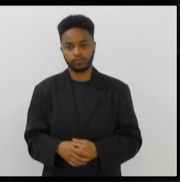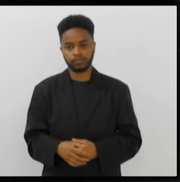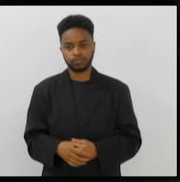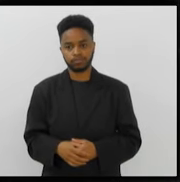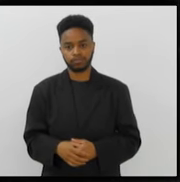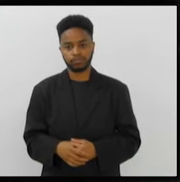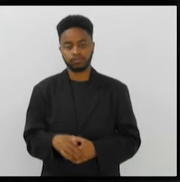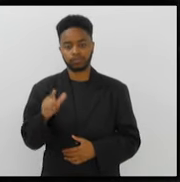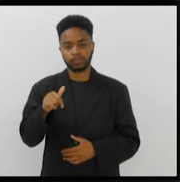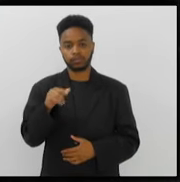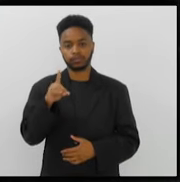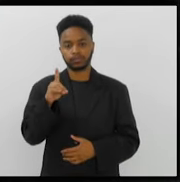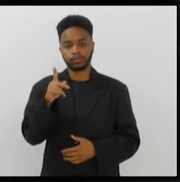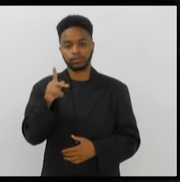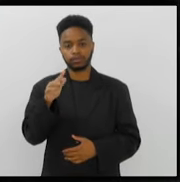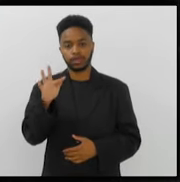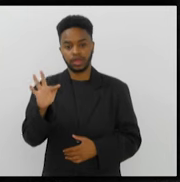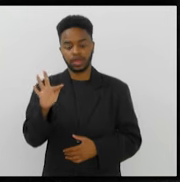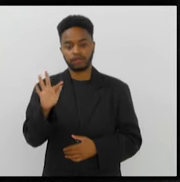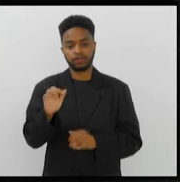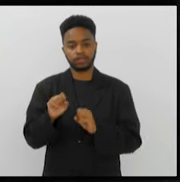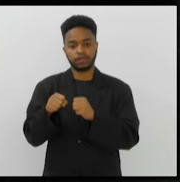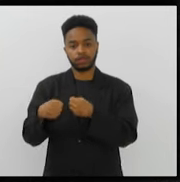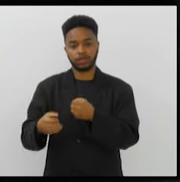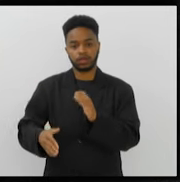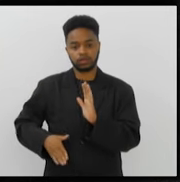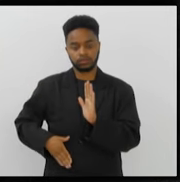é a DPF da vagabundagem,